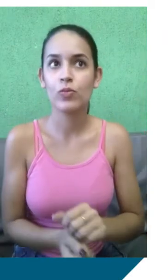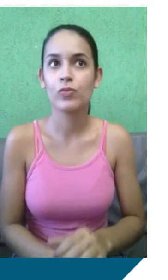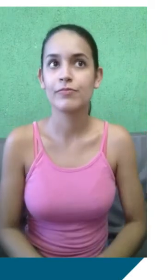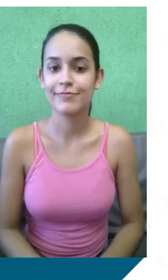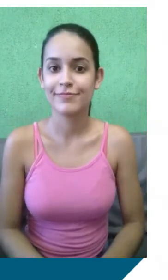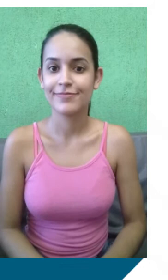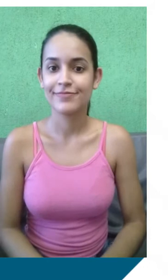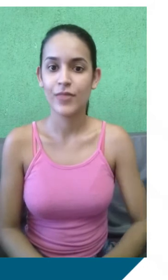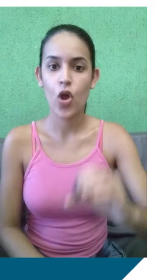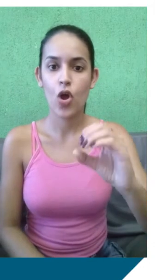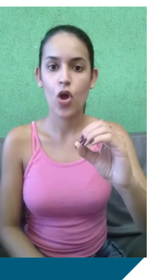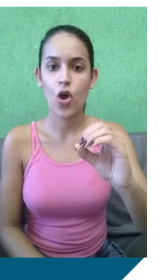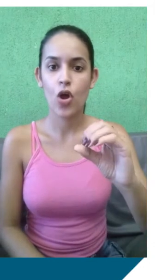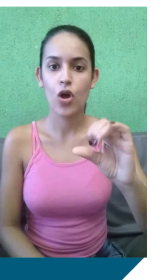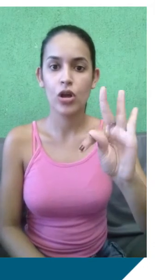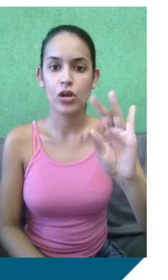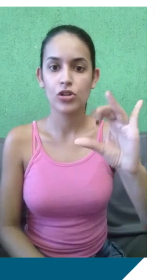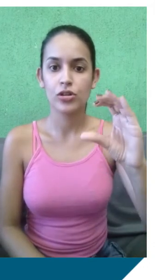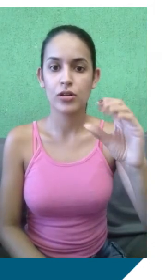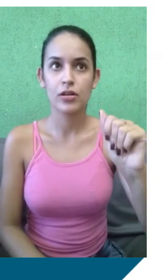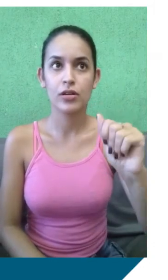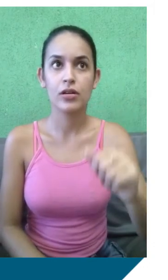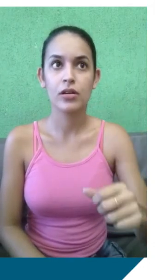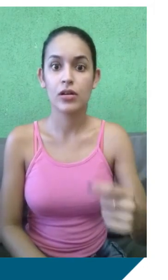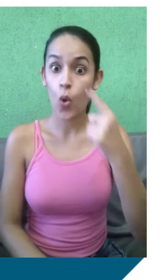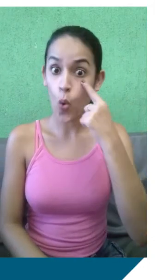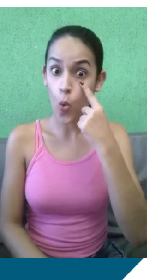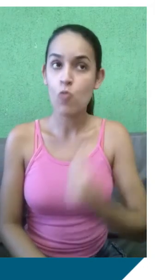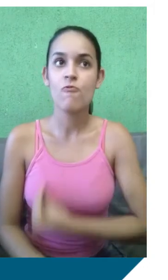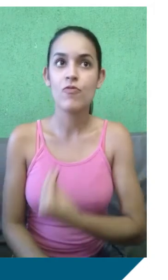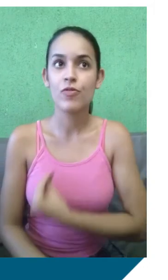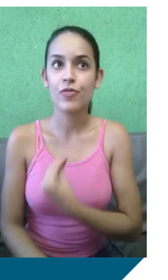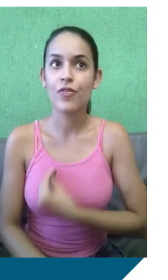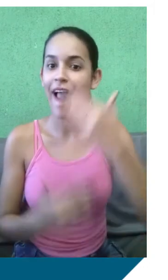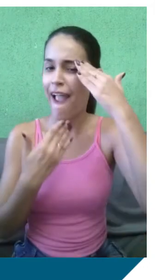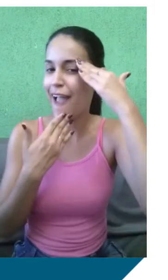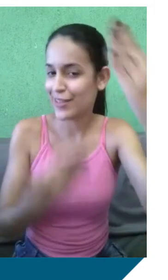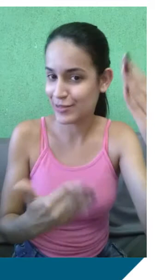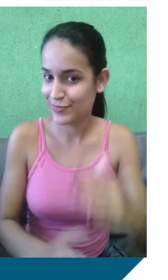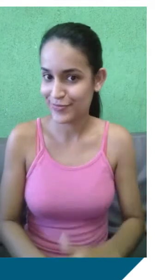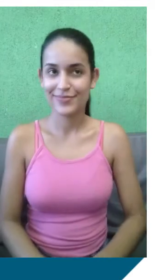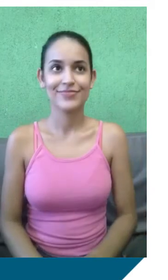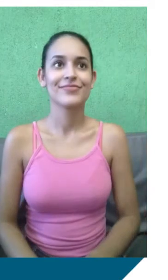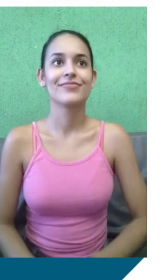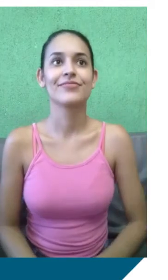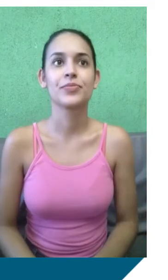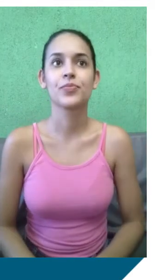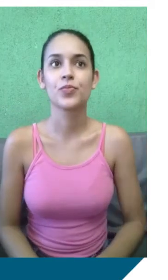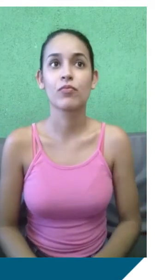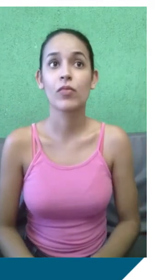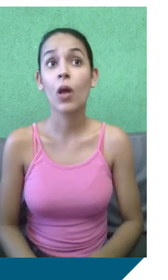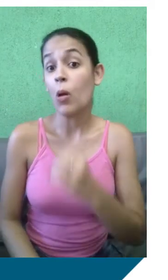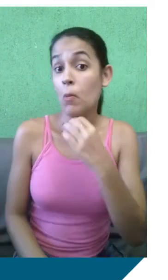gêneros podem ser híbridos, mesclando características de diferentes composições textuais que circulam